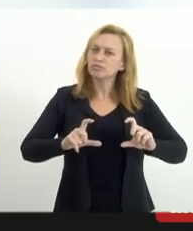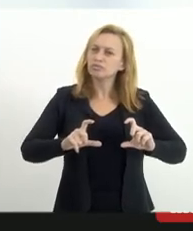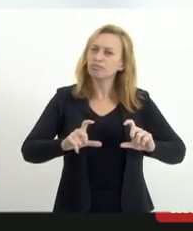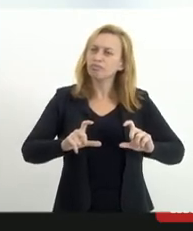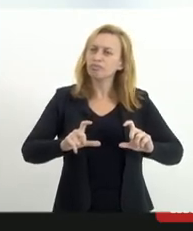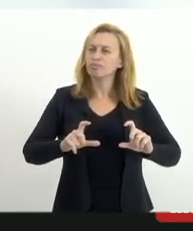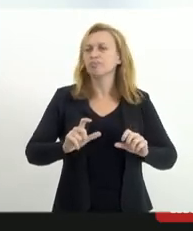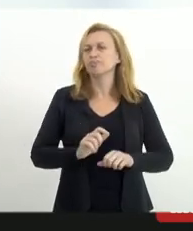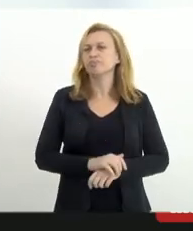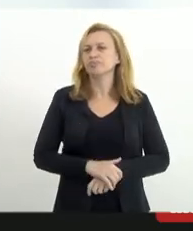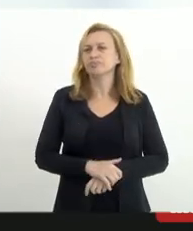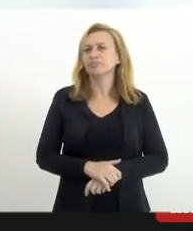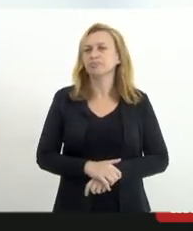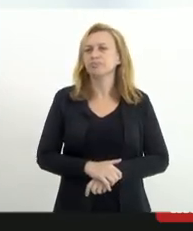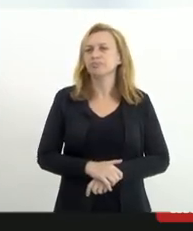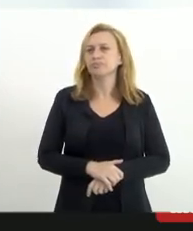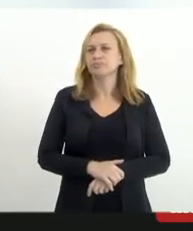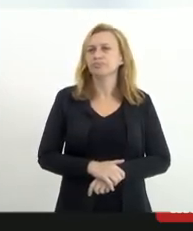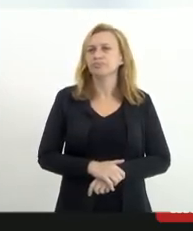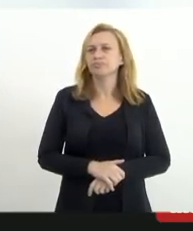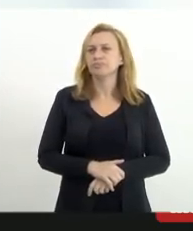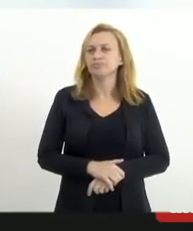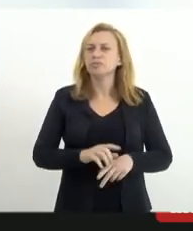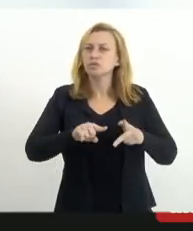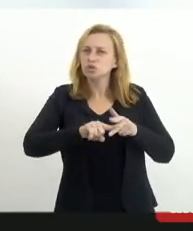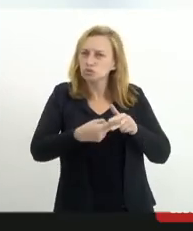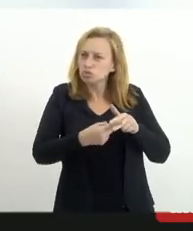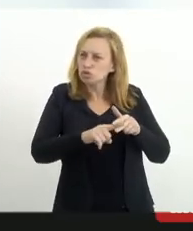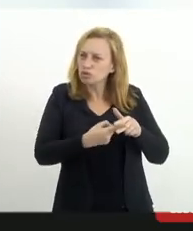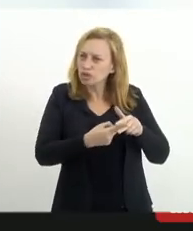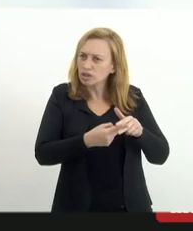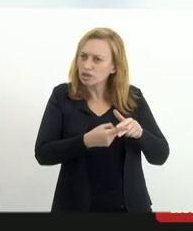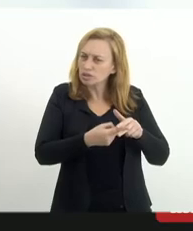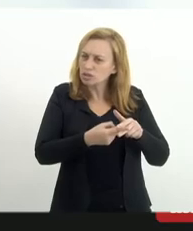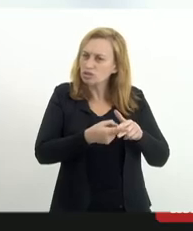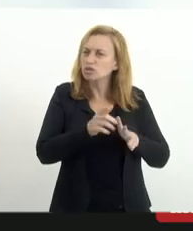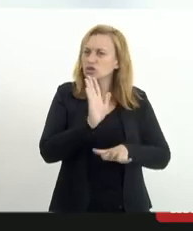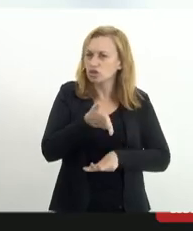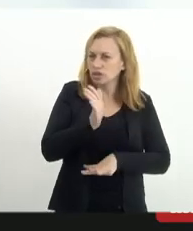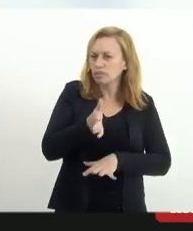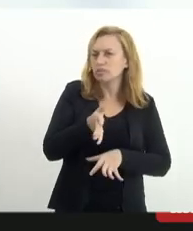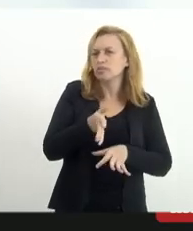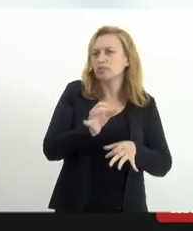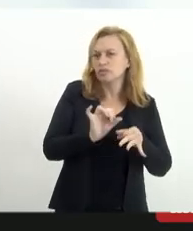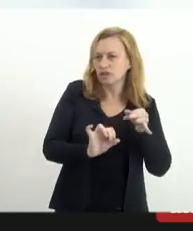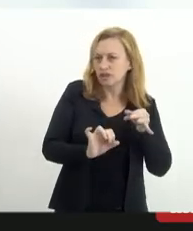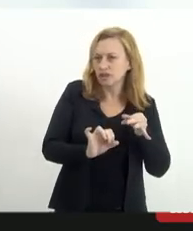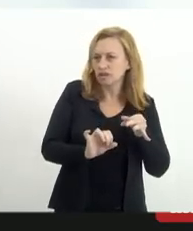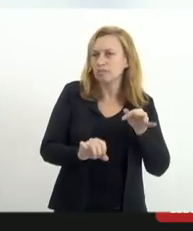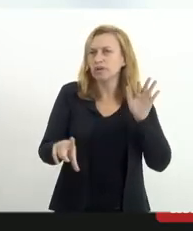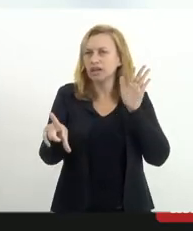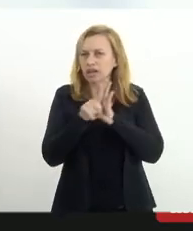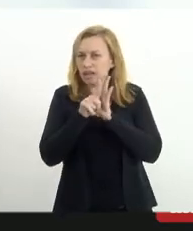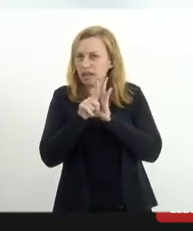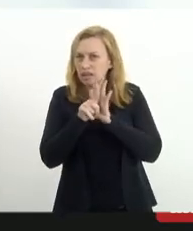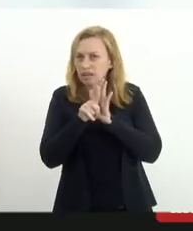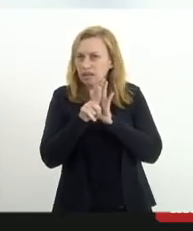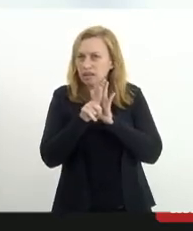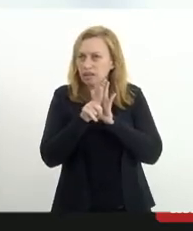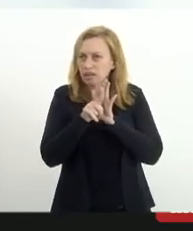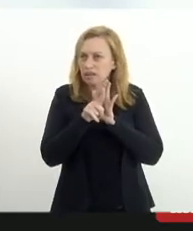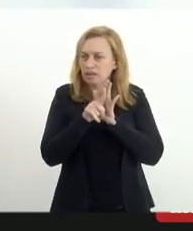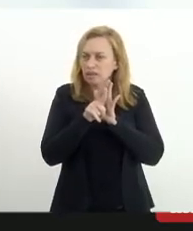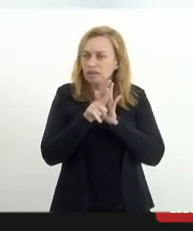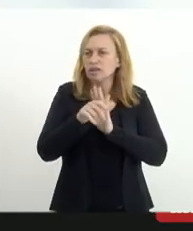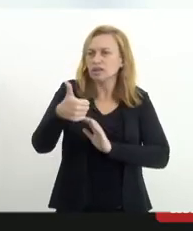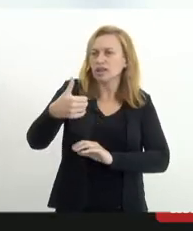dispositivo legal, com as modificações efetuadas pela Lei